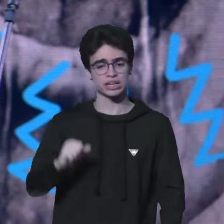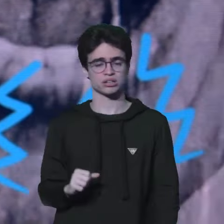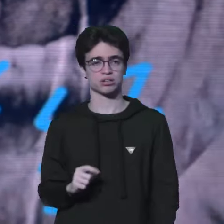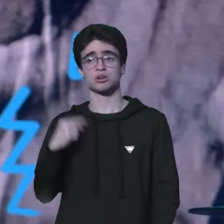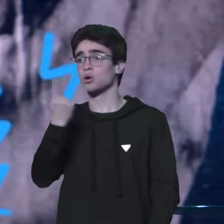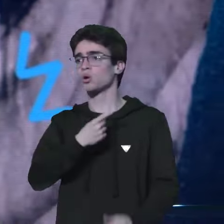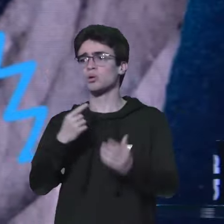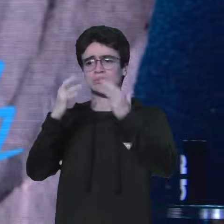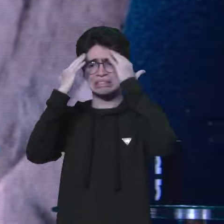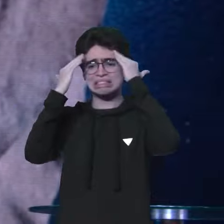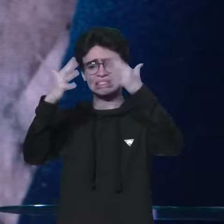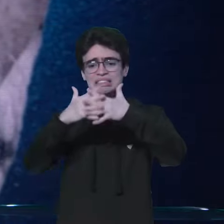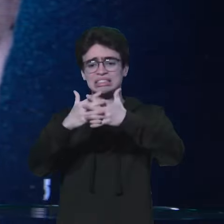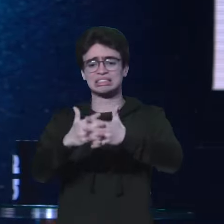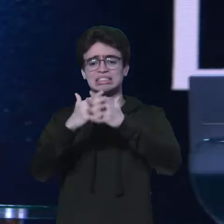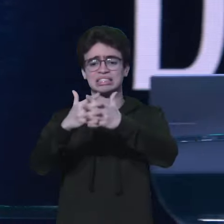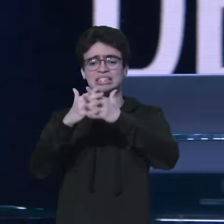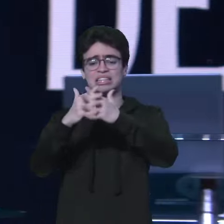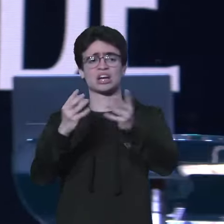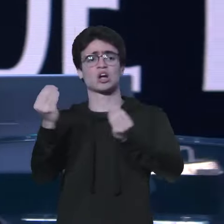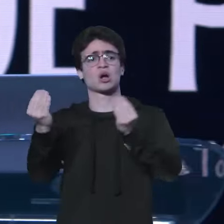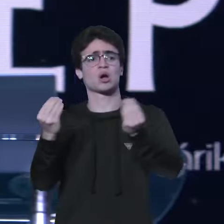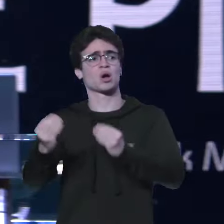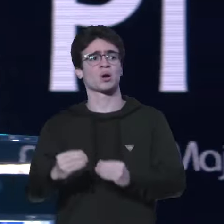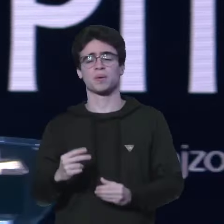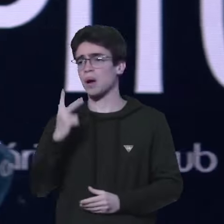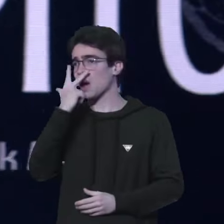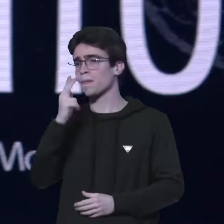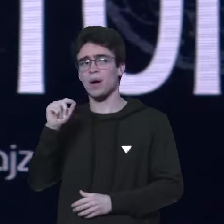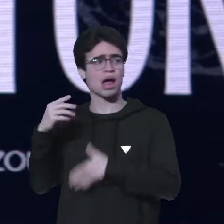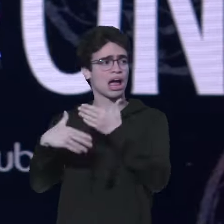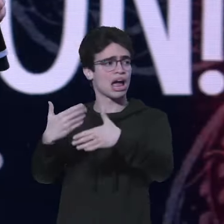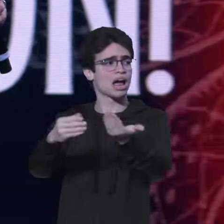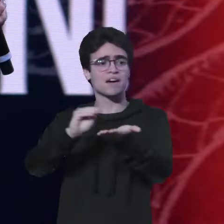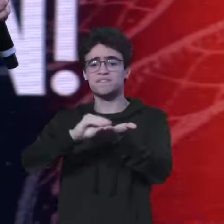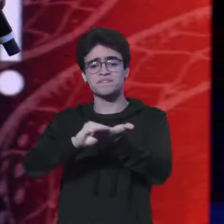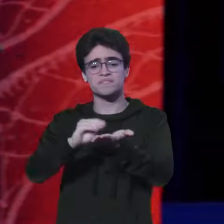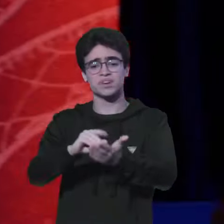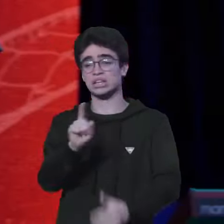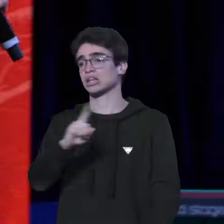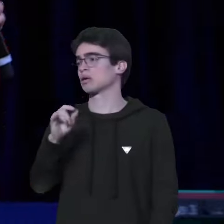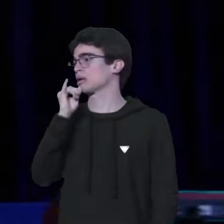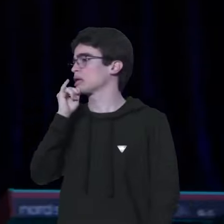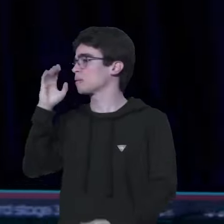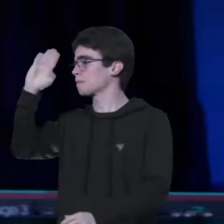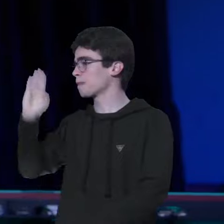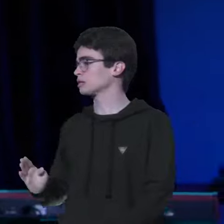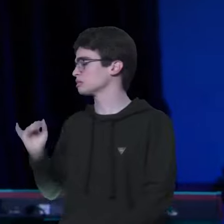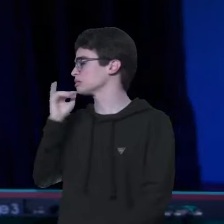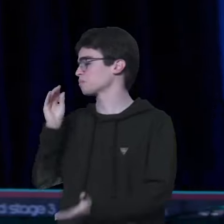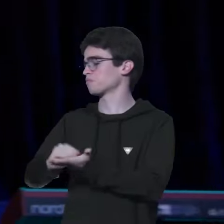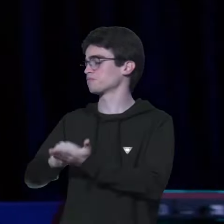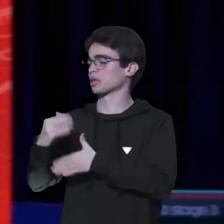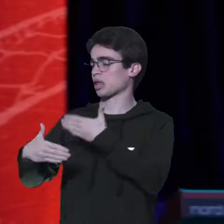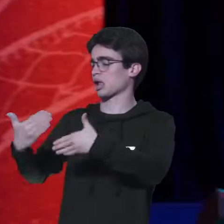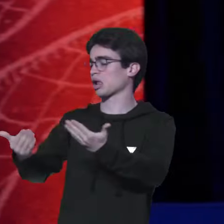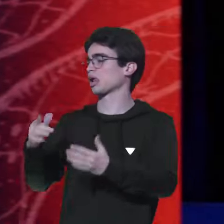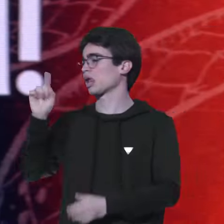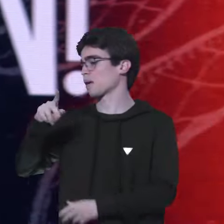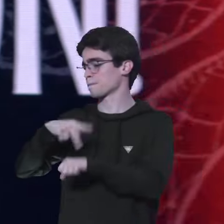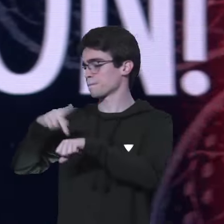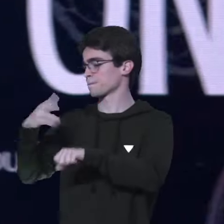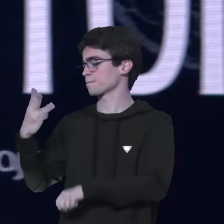entende. A gente acha que é falta de desenvolvimento. Não, é que o Brasil é um país em desenvolvimento. É um país de terceiro